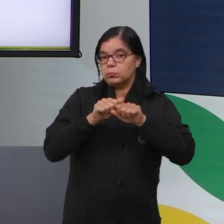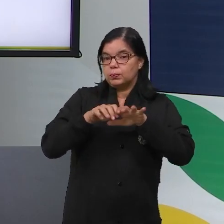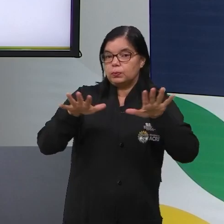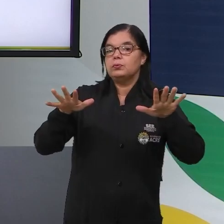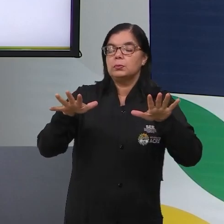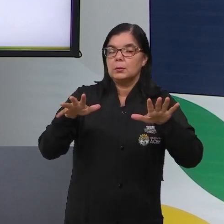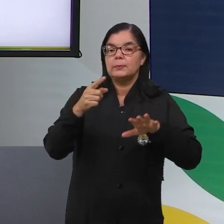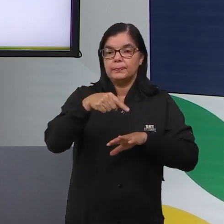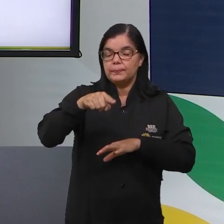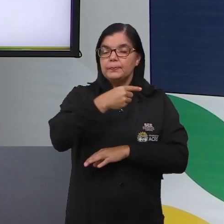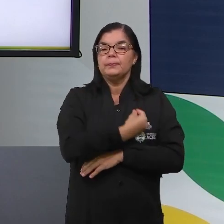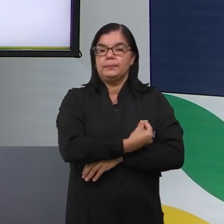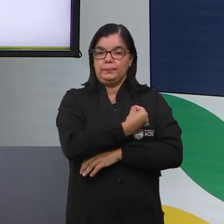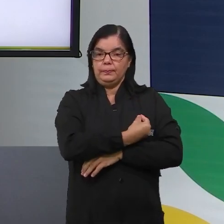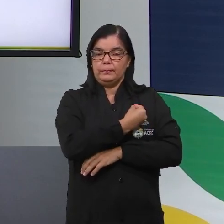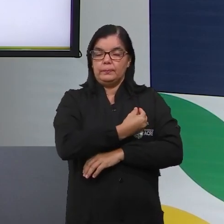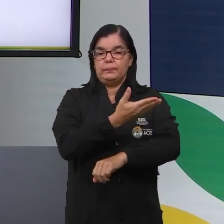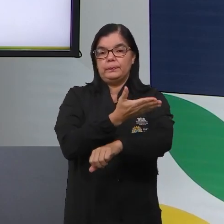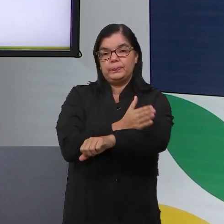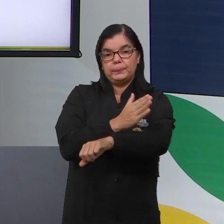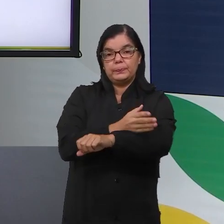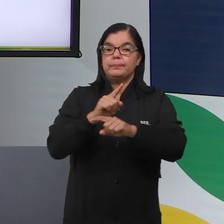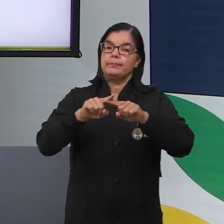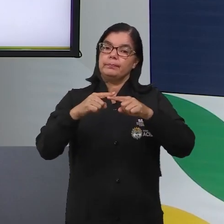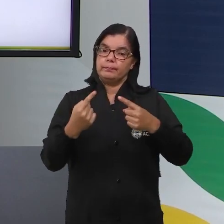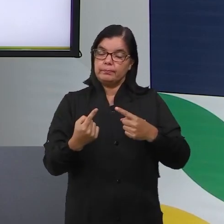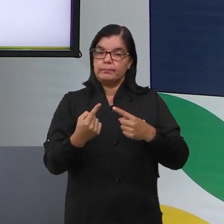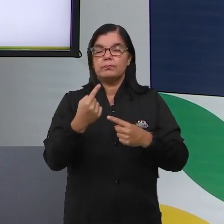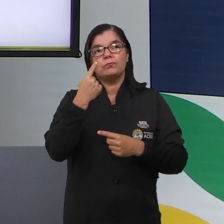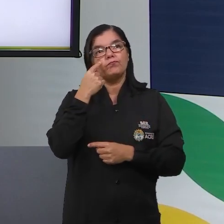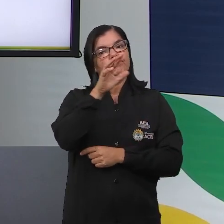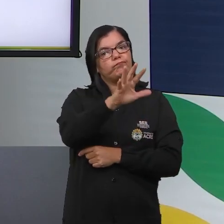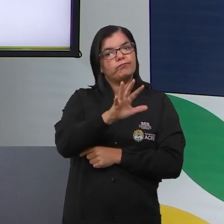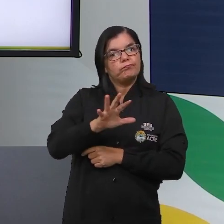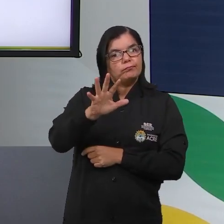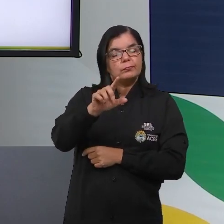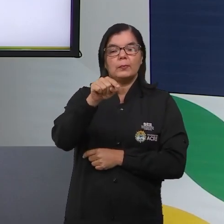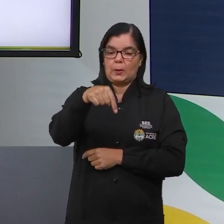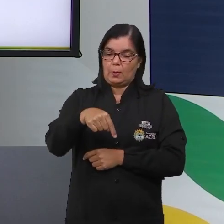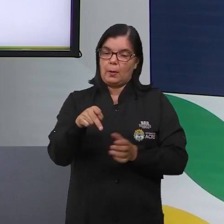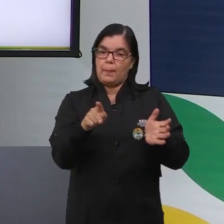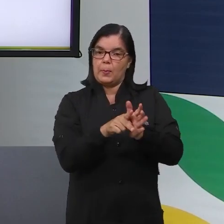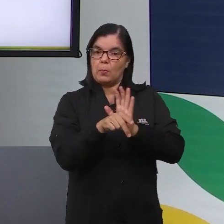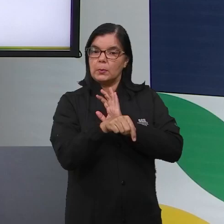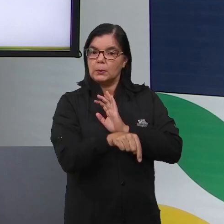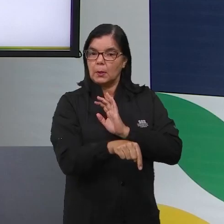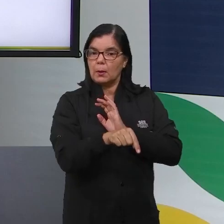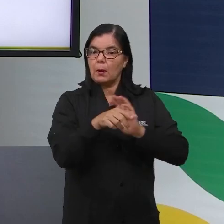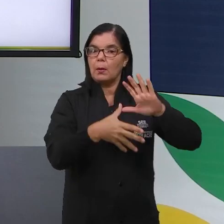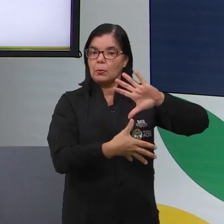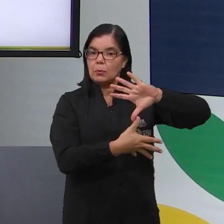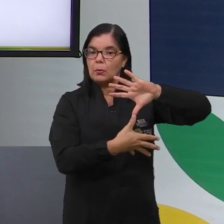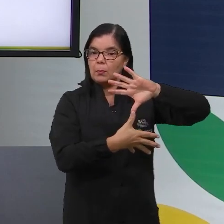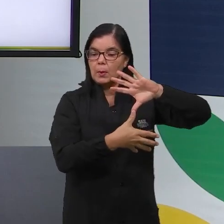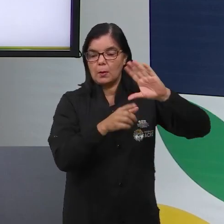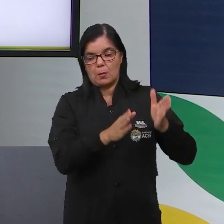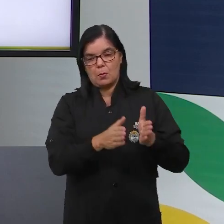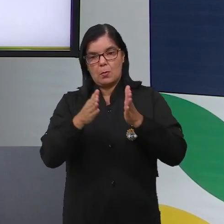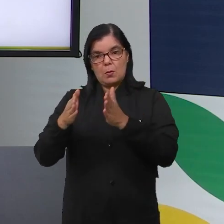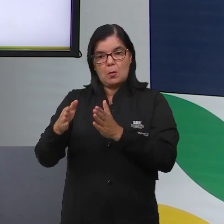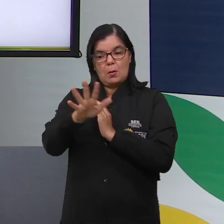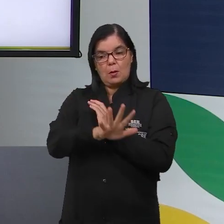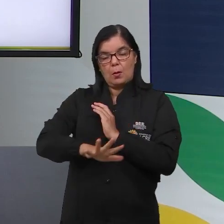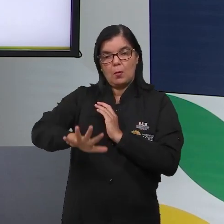quer que vocês vivenciem a prática. Porém, a gente mapeia. Isso aqui é daqui, América. Porém, ela